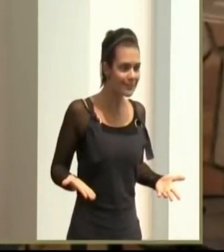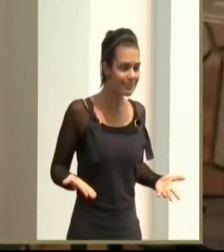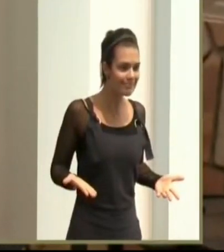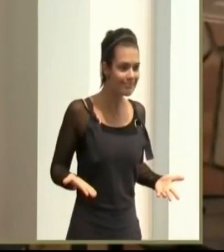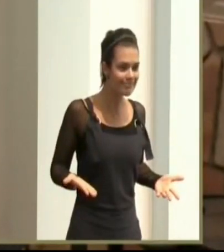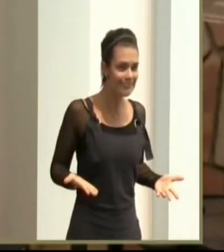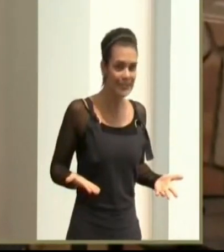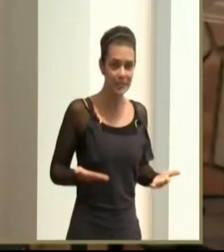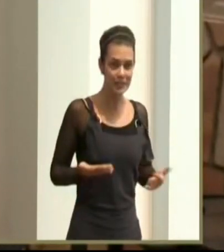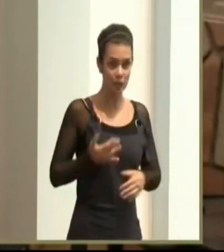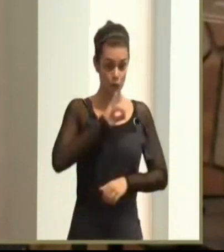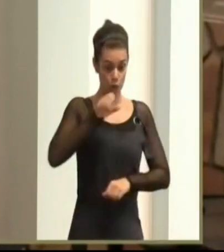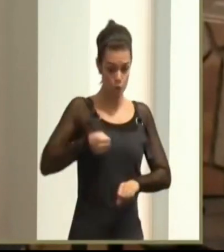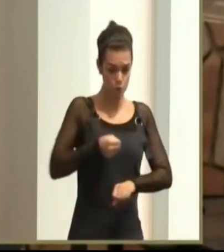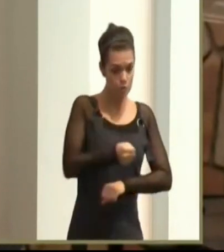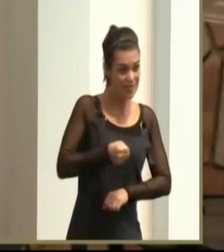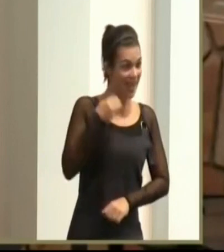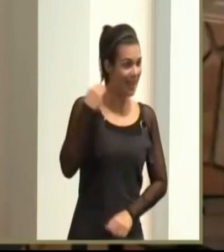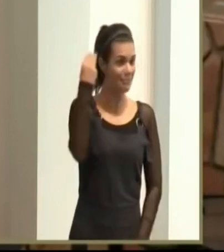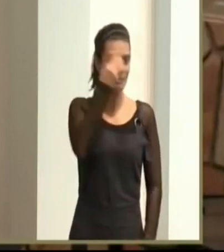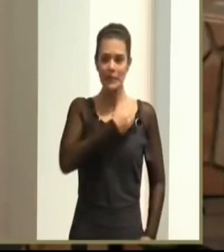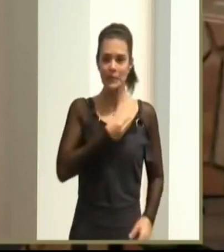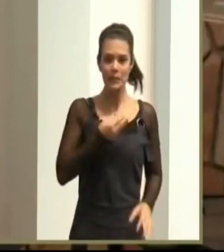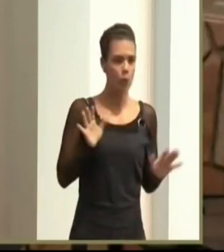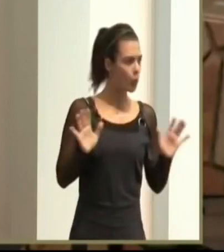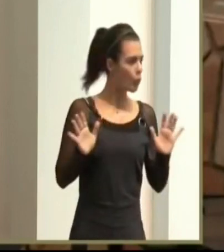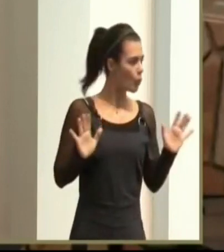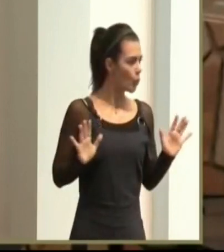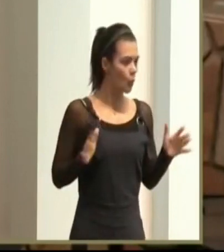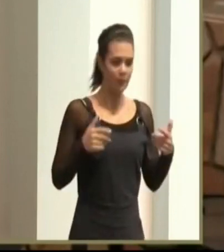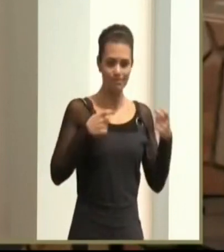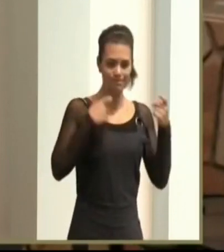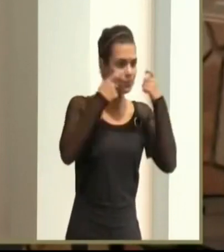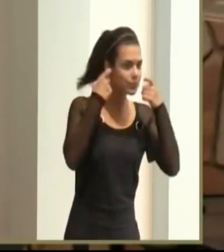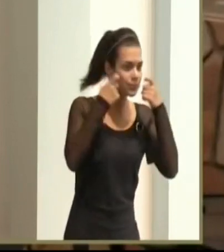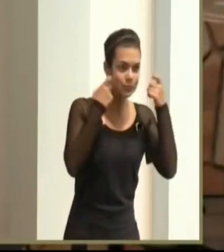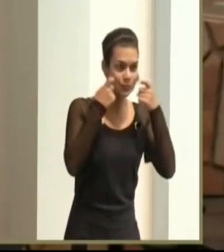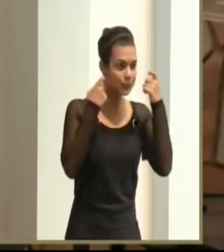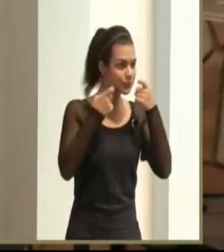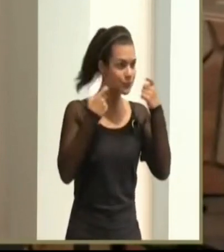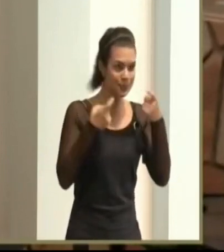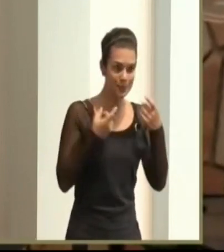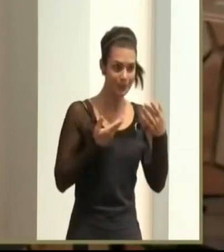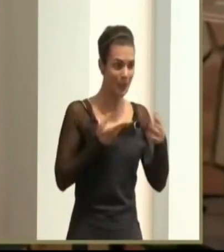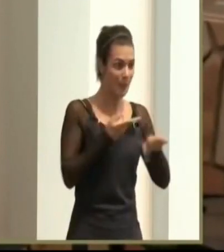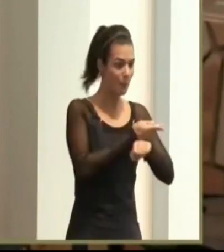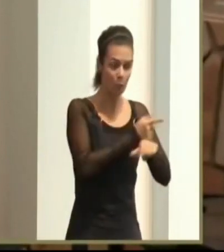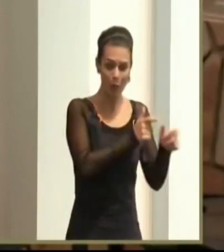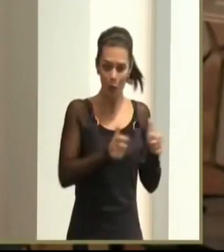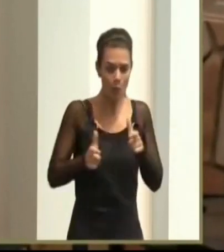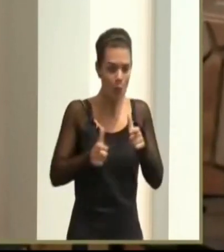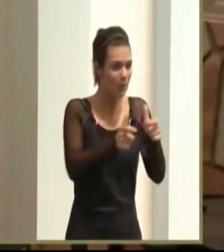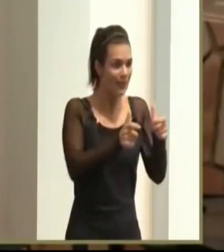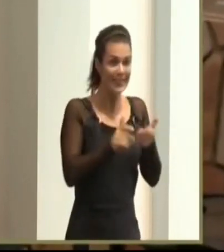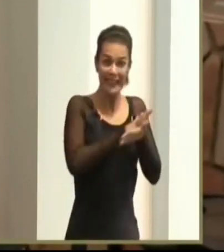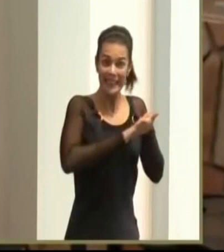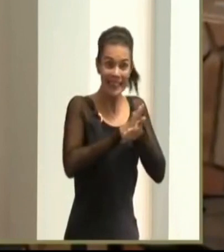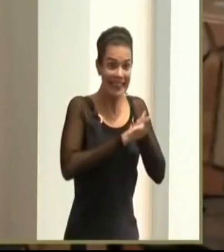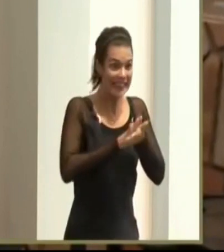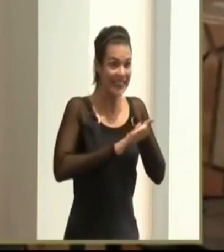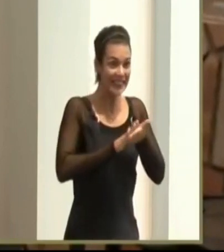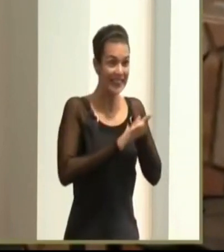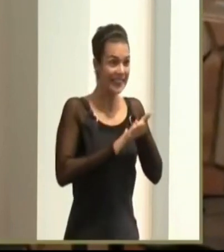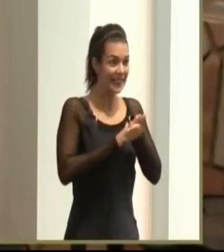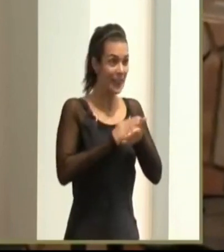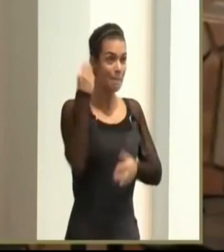José e Maria, o menino logo começa a perceber que a sua vida não seria fácil. Não ter um